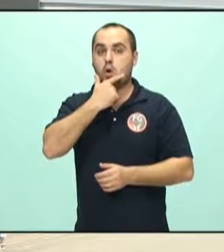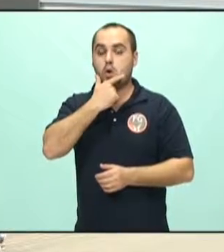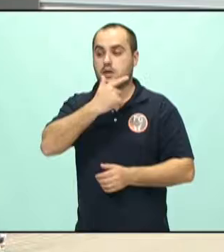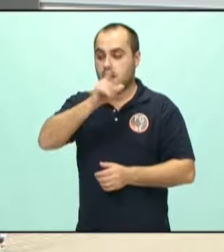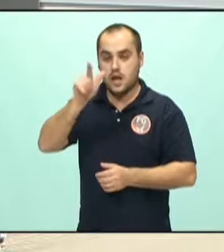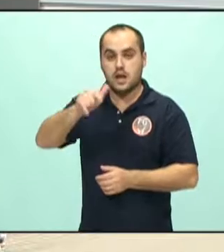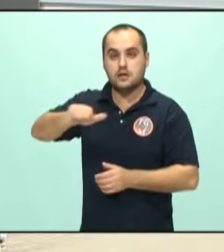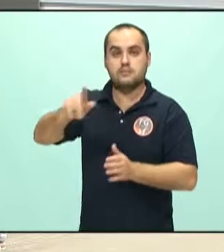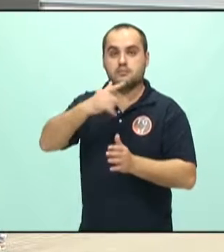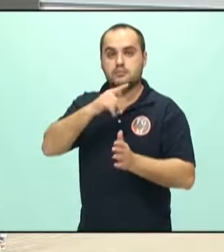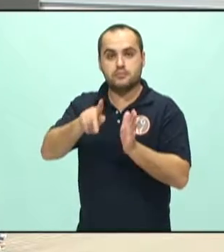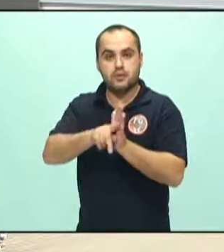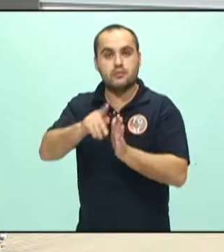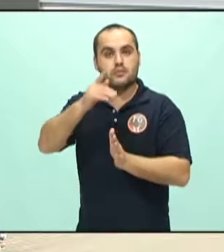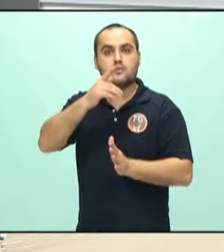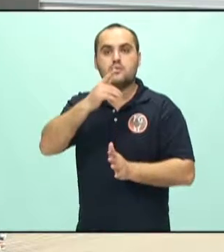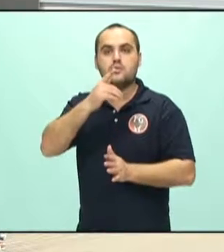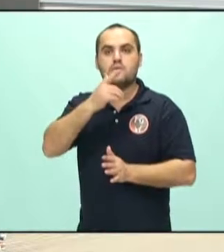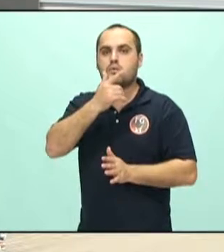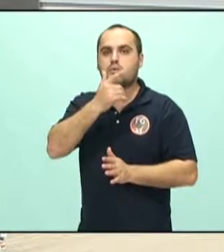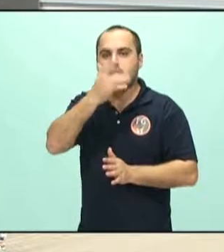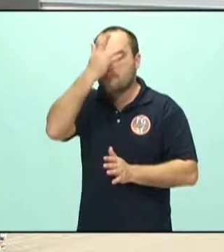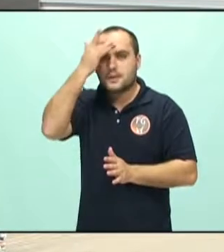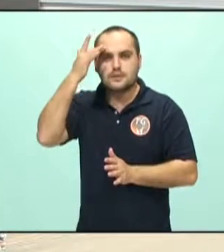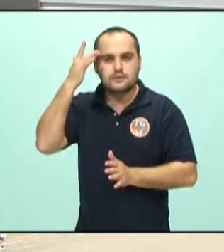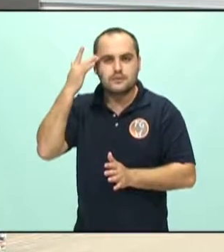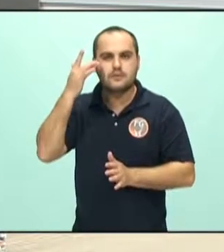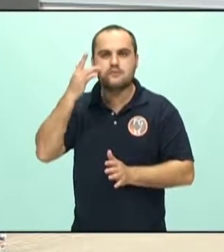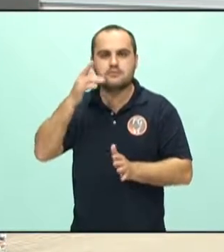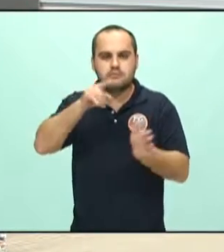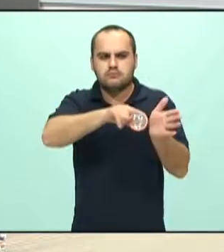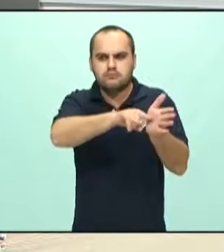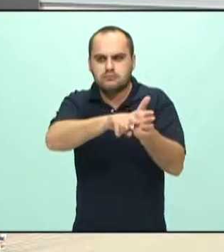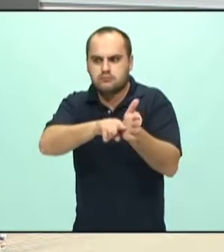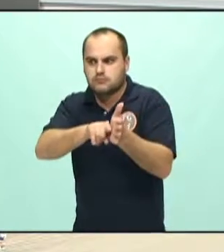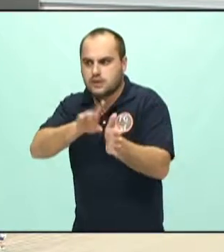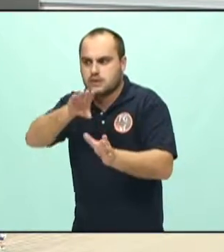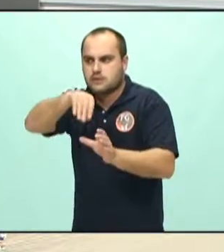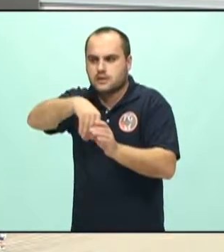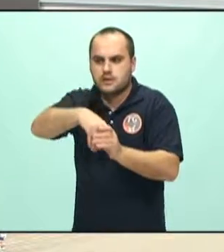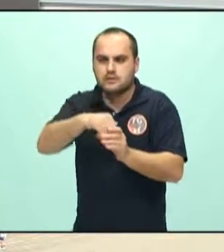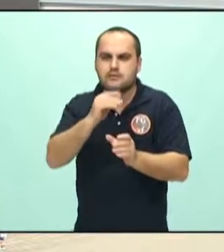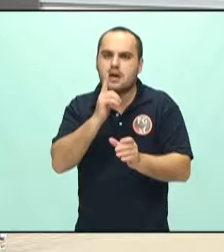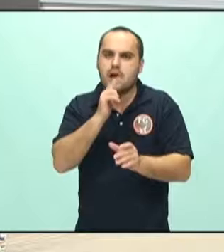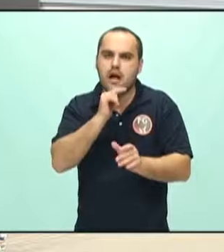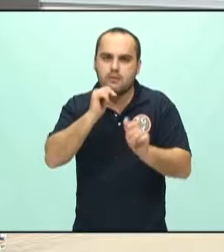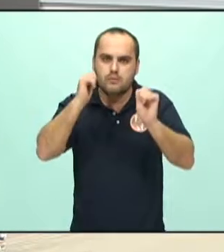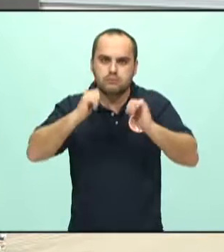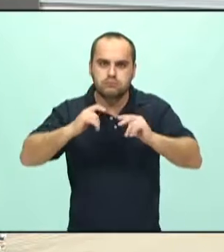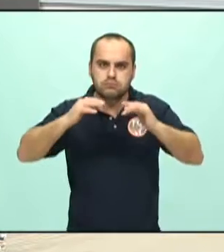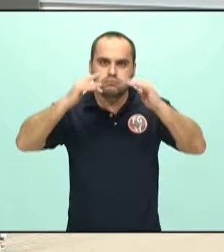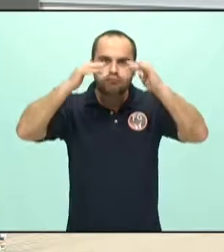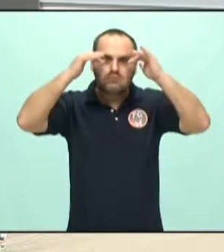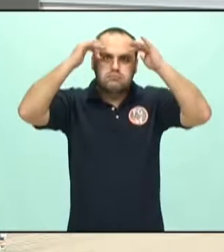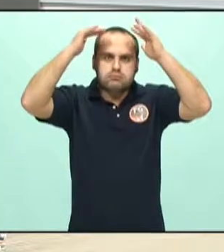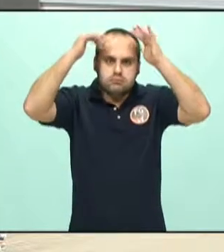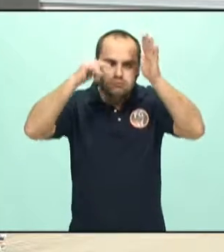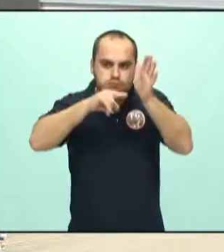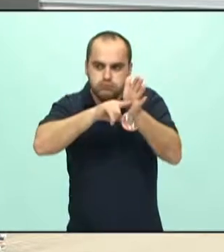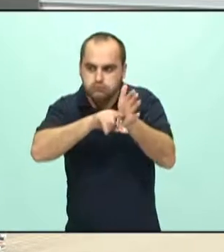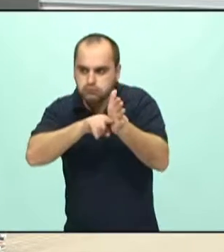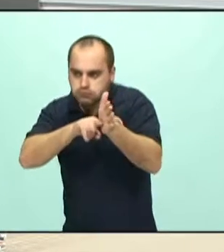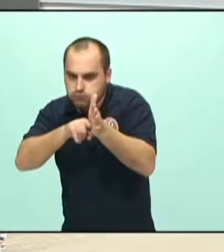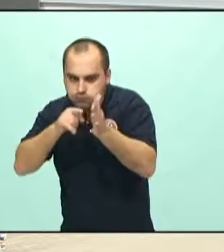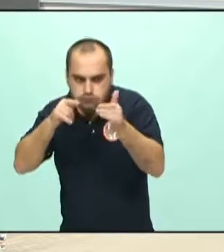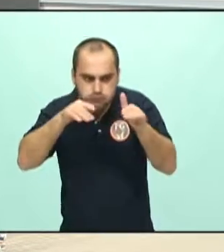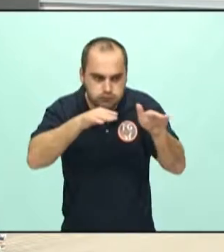mergulhador e daí eles fazem todo um trabalho lúdico em torno da questão do plástico em torno dos resíduos do descarte